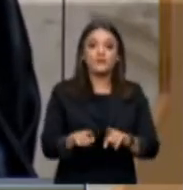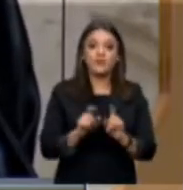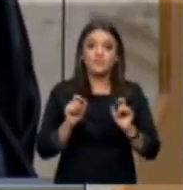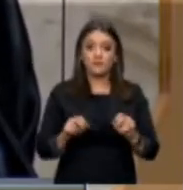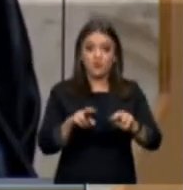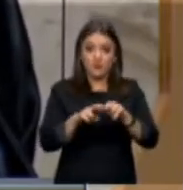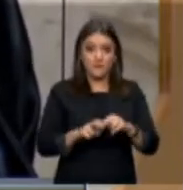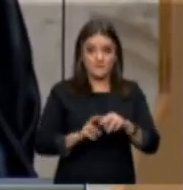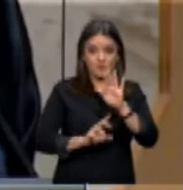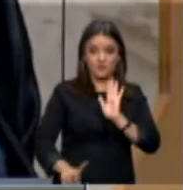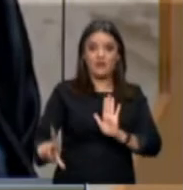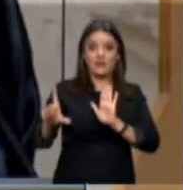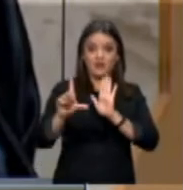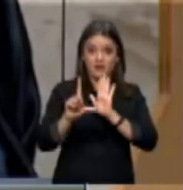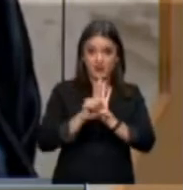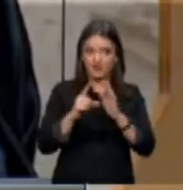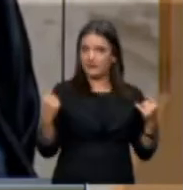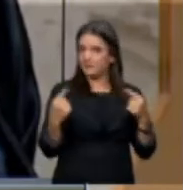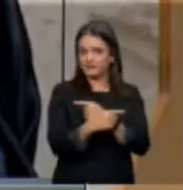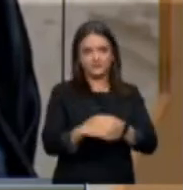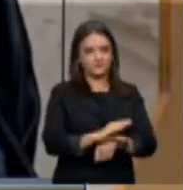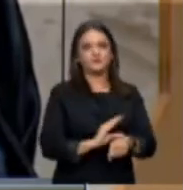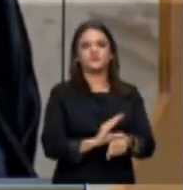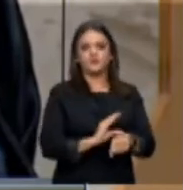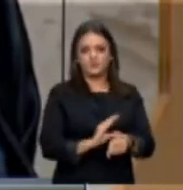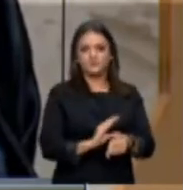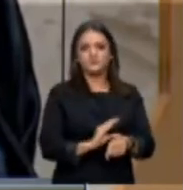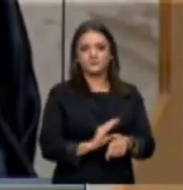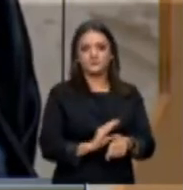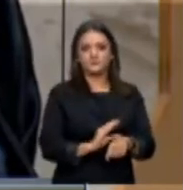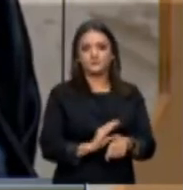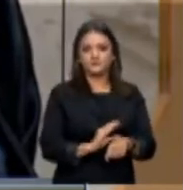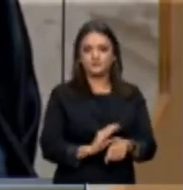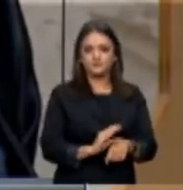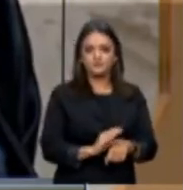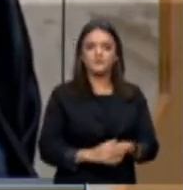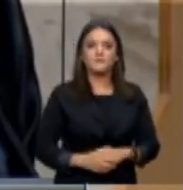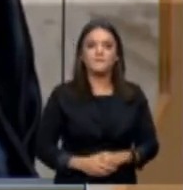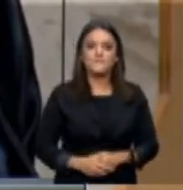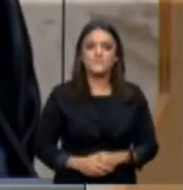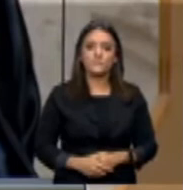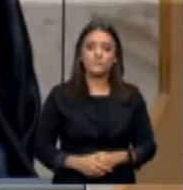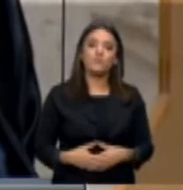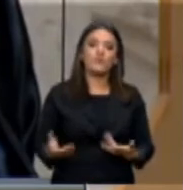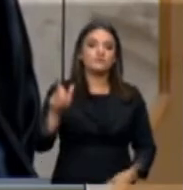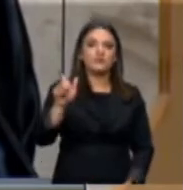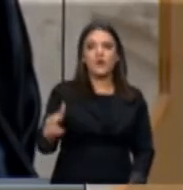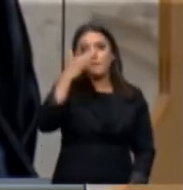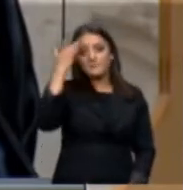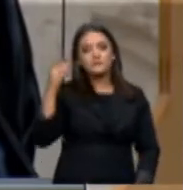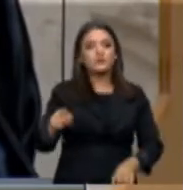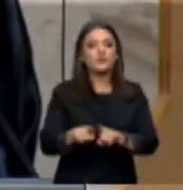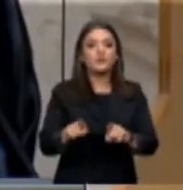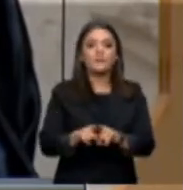de regramento legislativo descompassado do desenho constitucional do sistema de execução contra a Fazenda Pública, o credor não contará